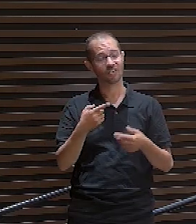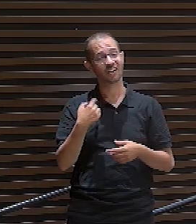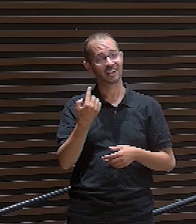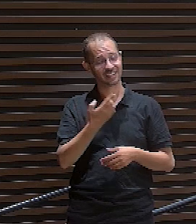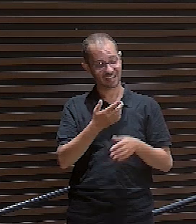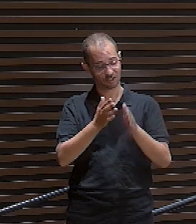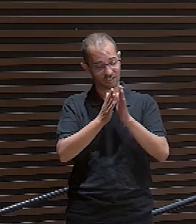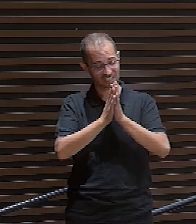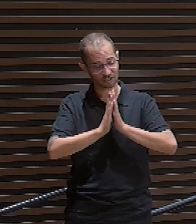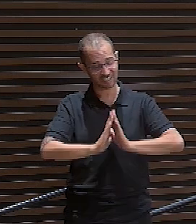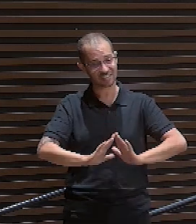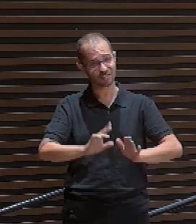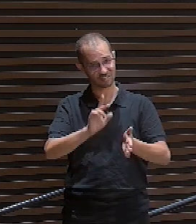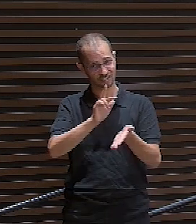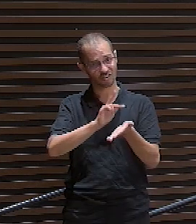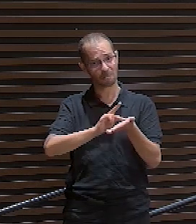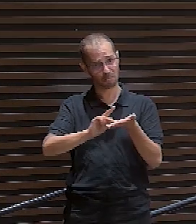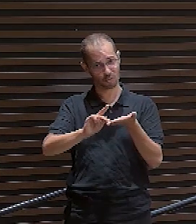adoração seja pura,